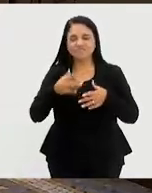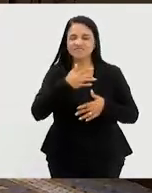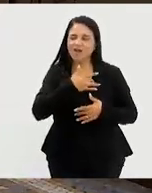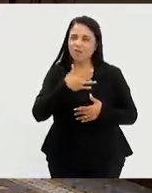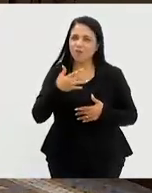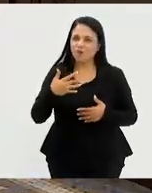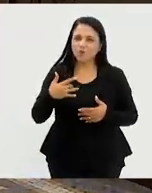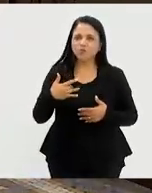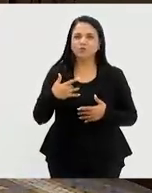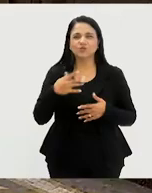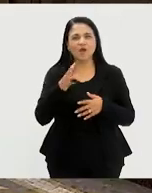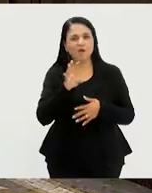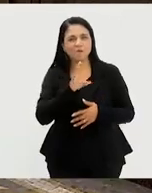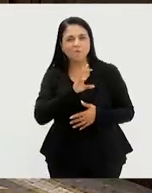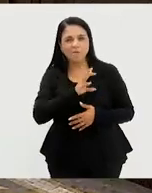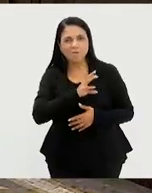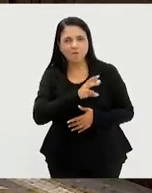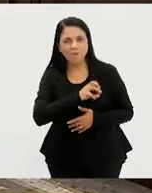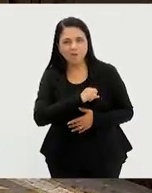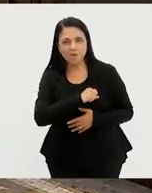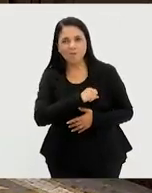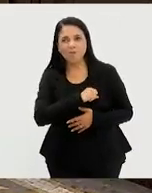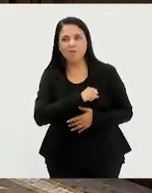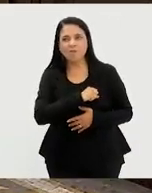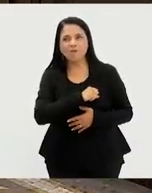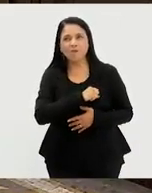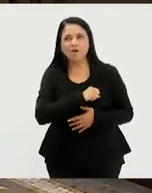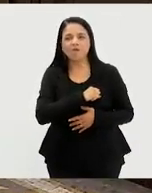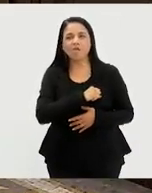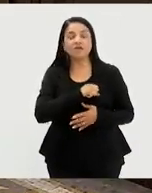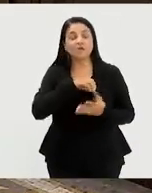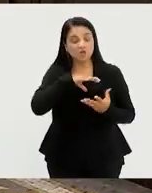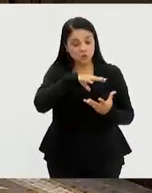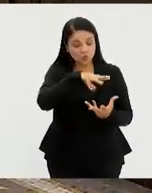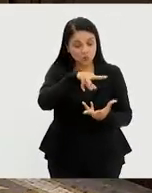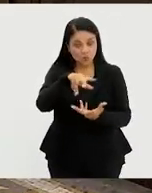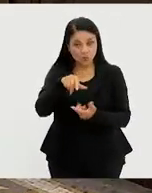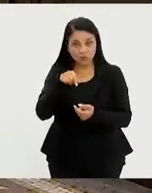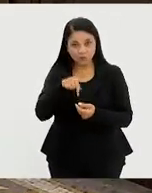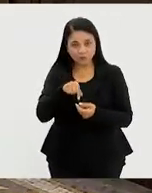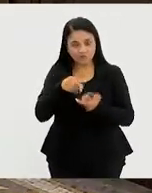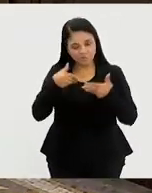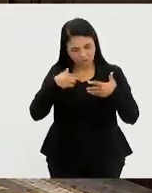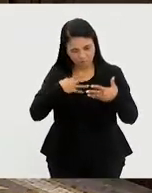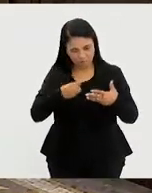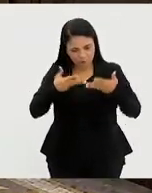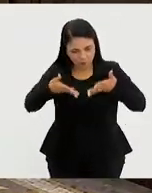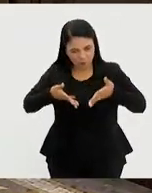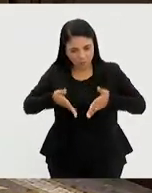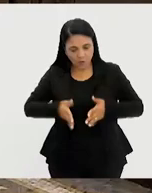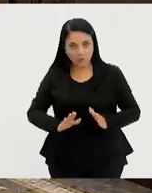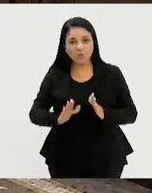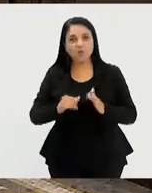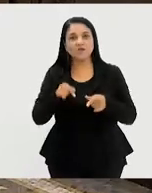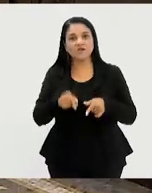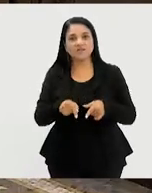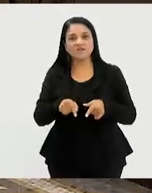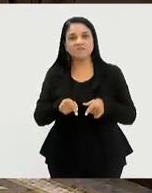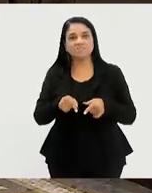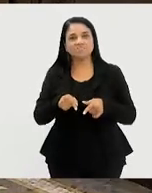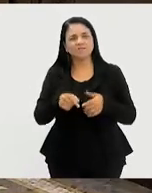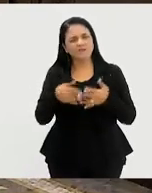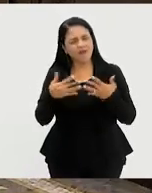com muito amor que receba E que esse mundo Receba essa cria e também com mais